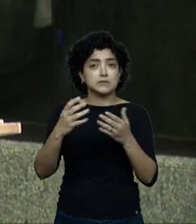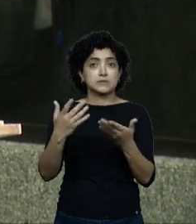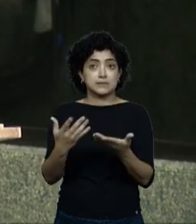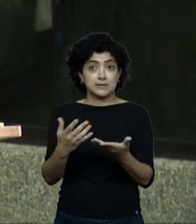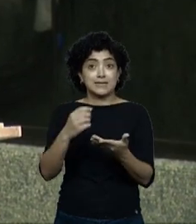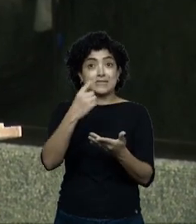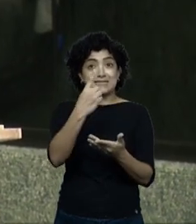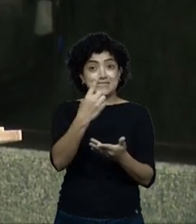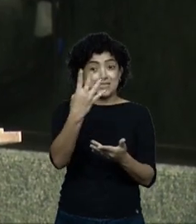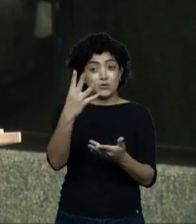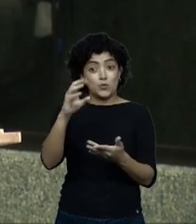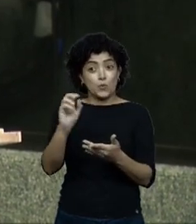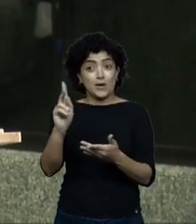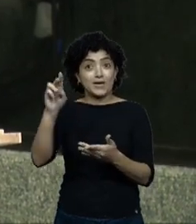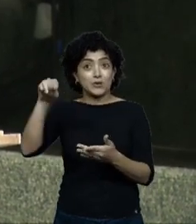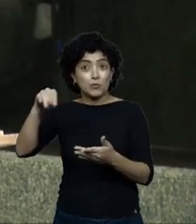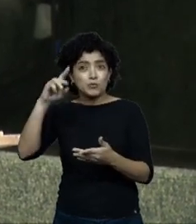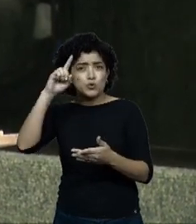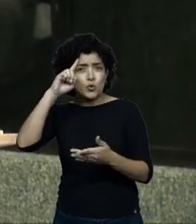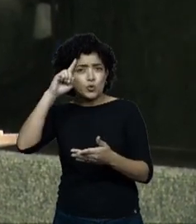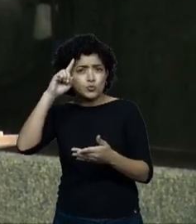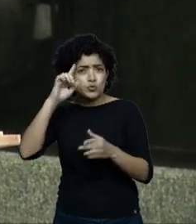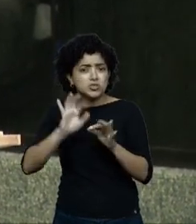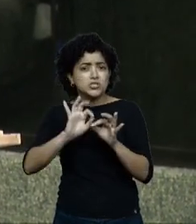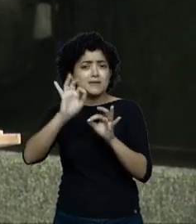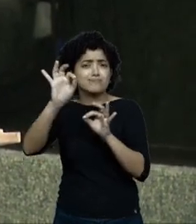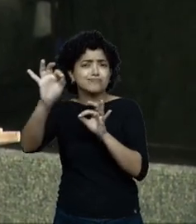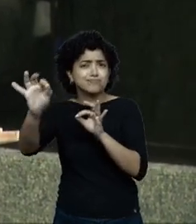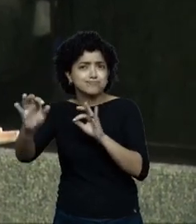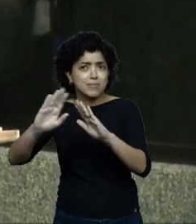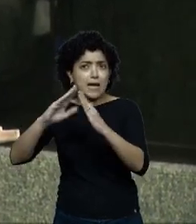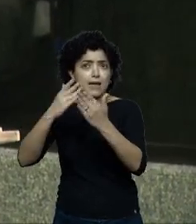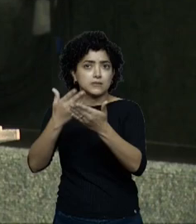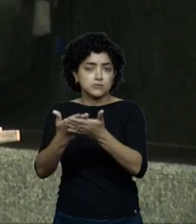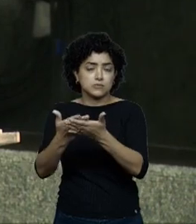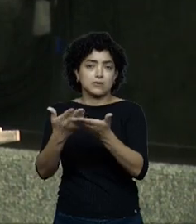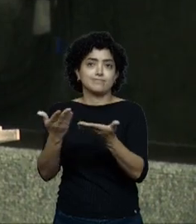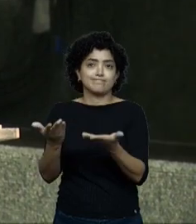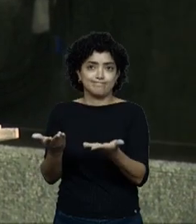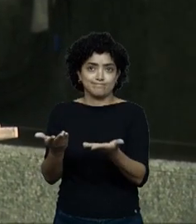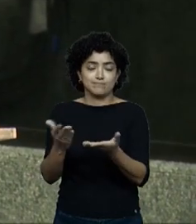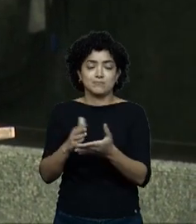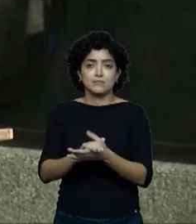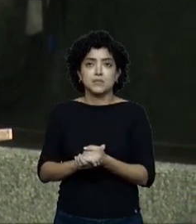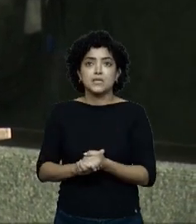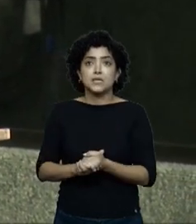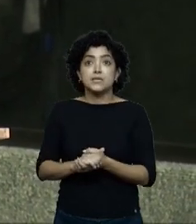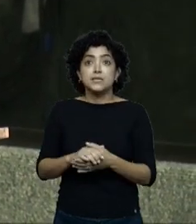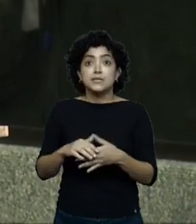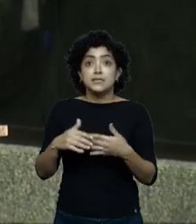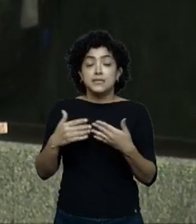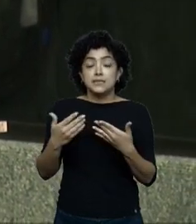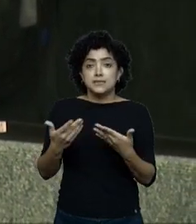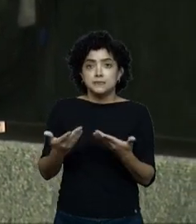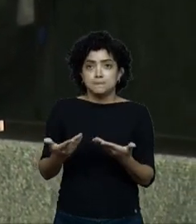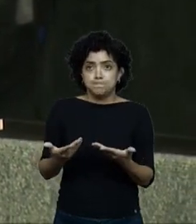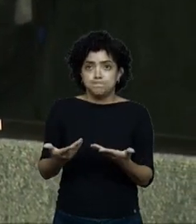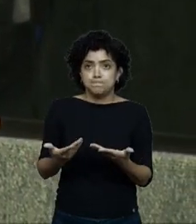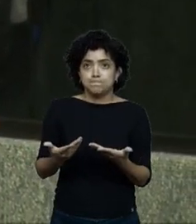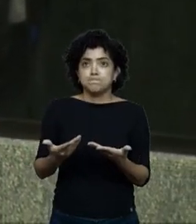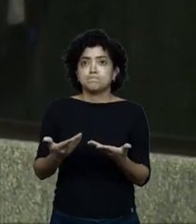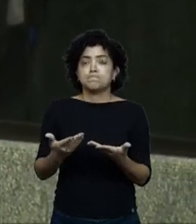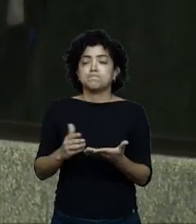140 Km por dia para chegar até na escola então nós estamos